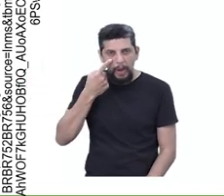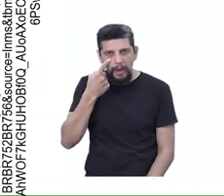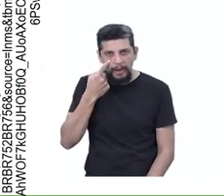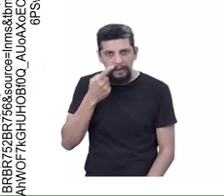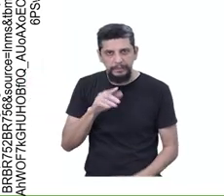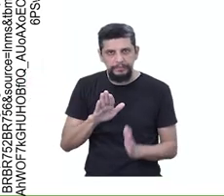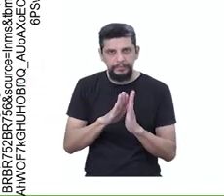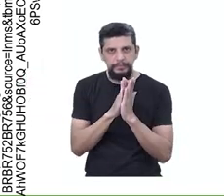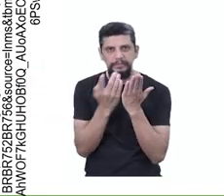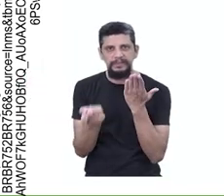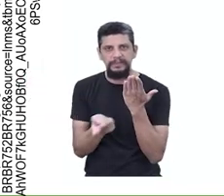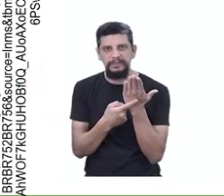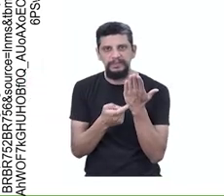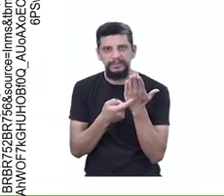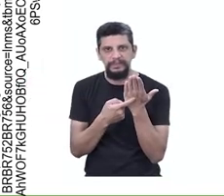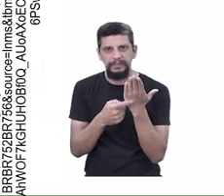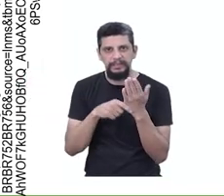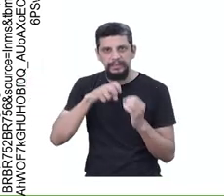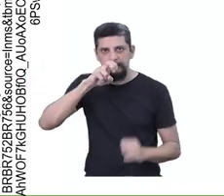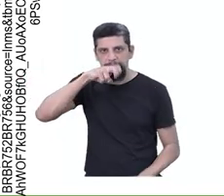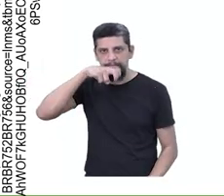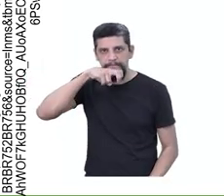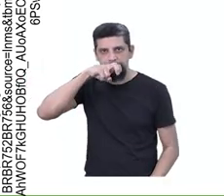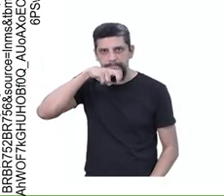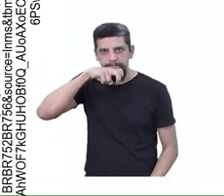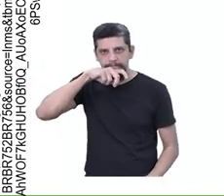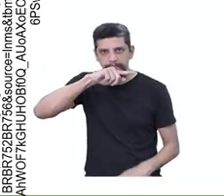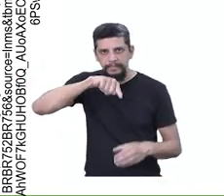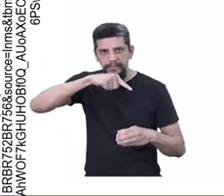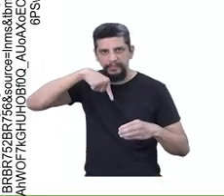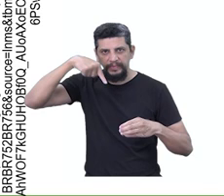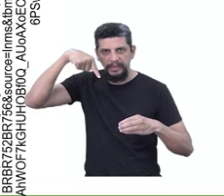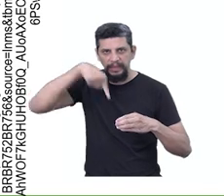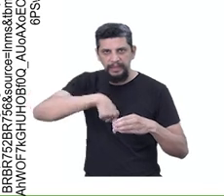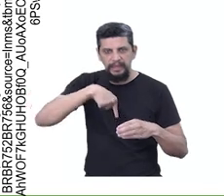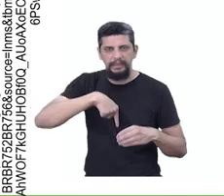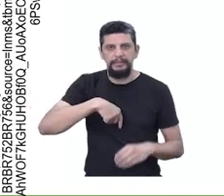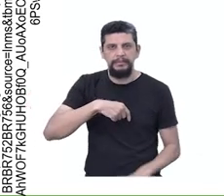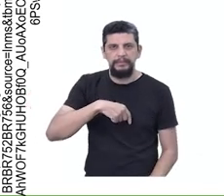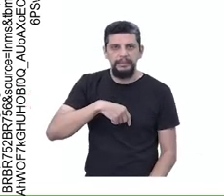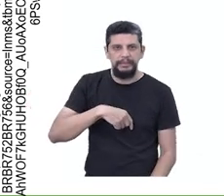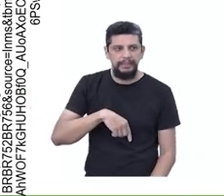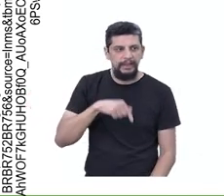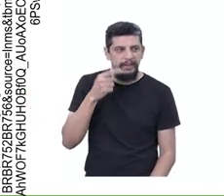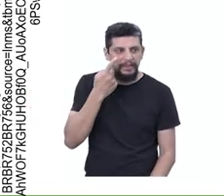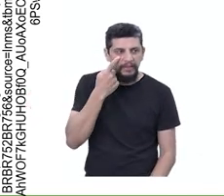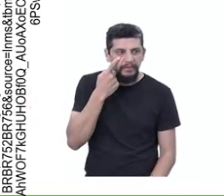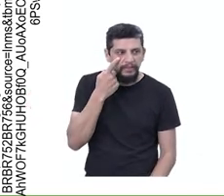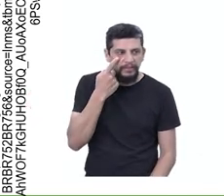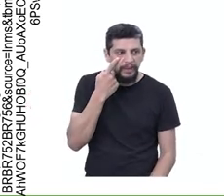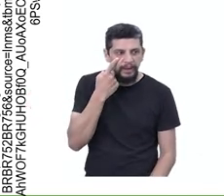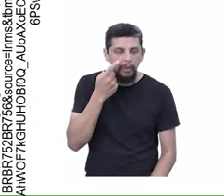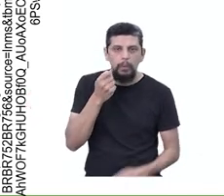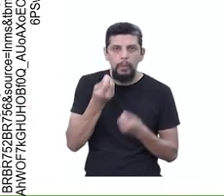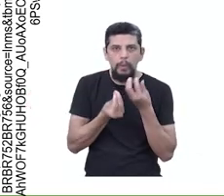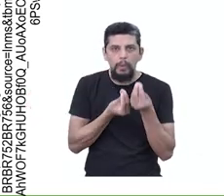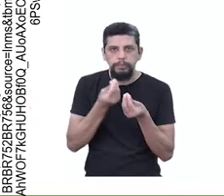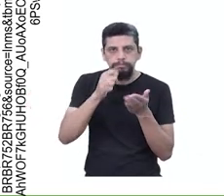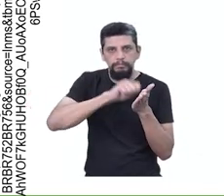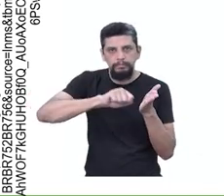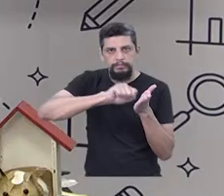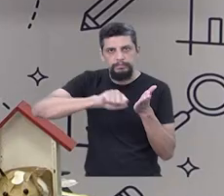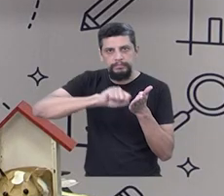a capa do livro da topeira em alemão. Olhem lá. Estão vendo como a escrita